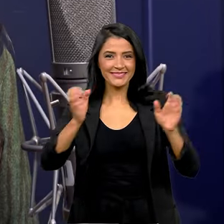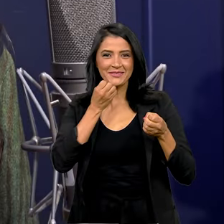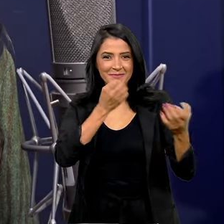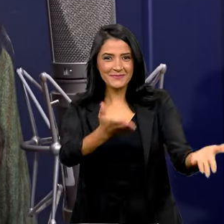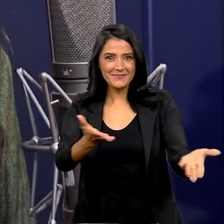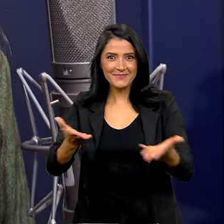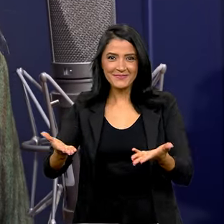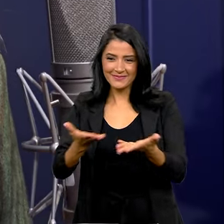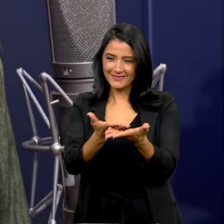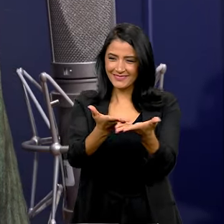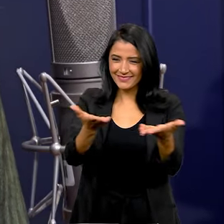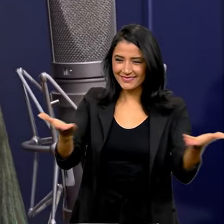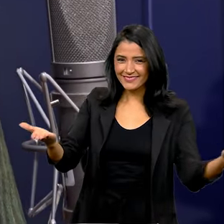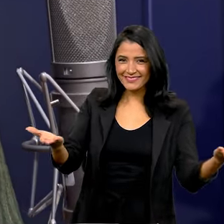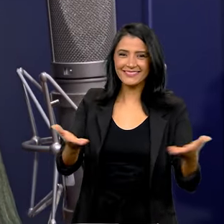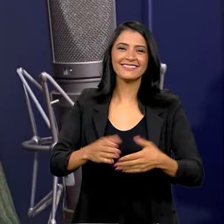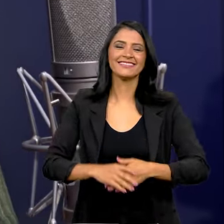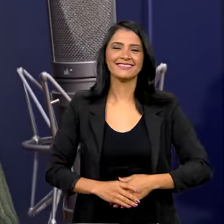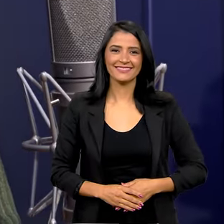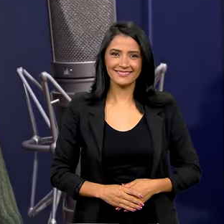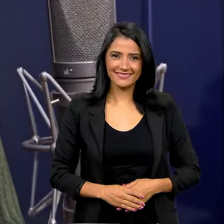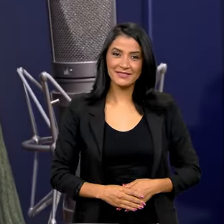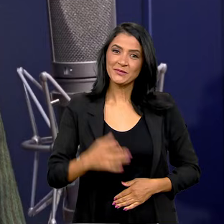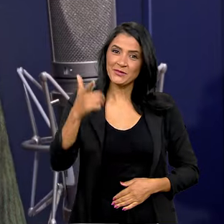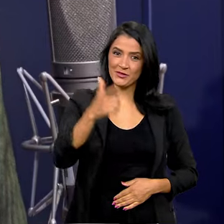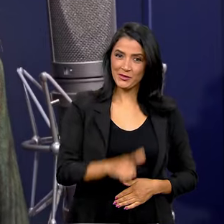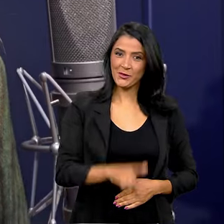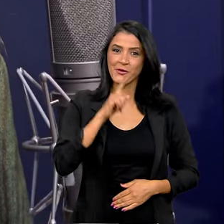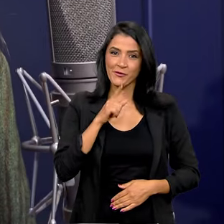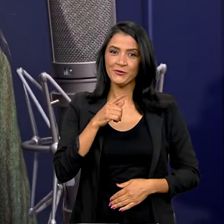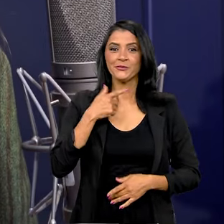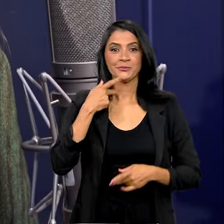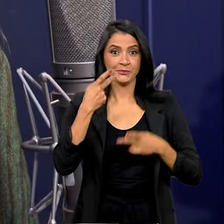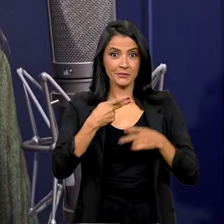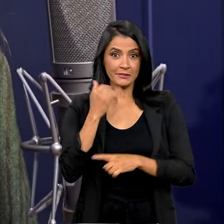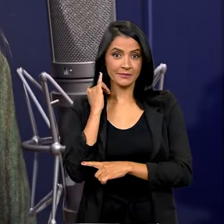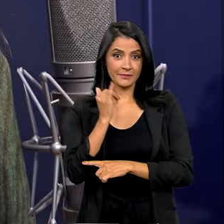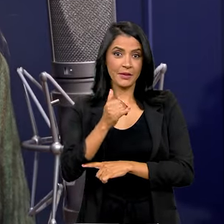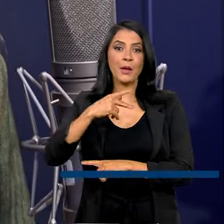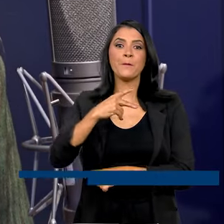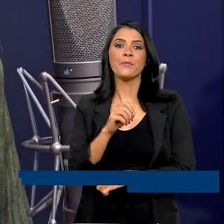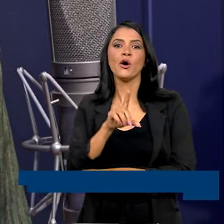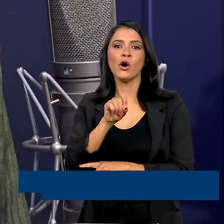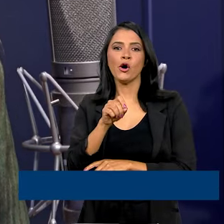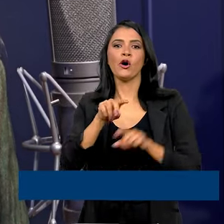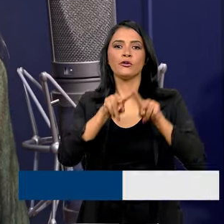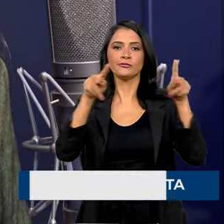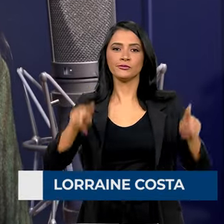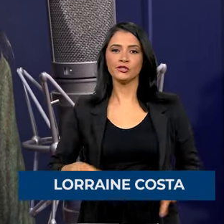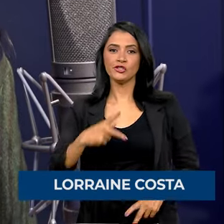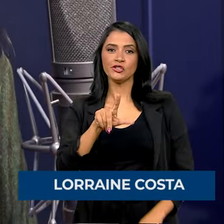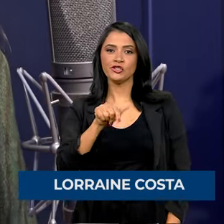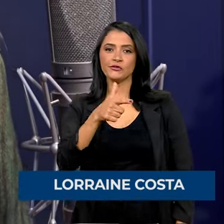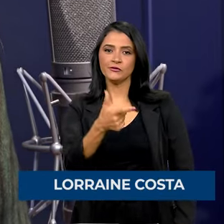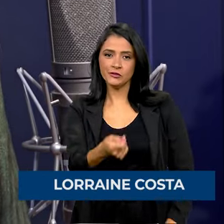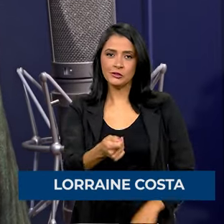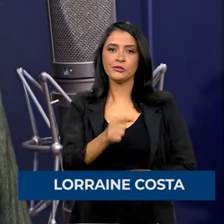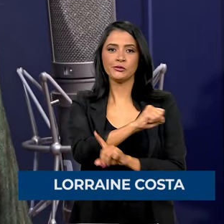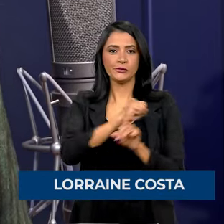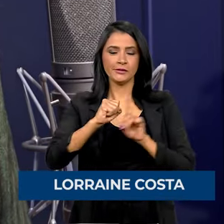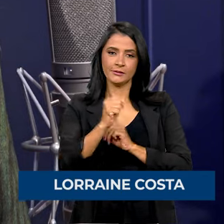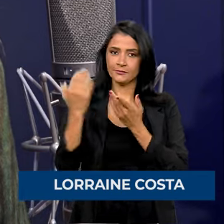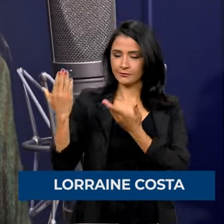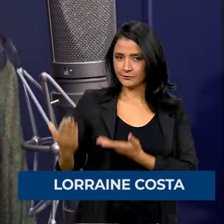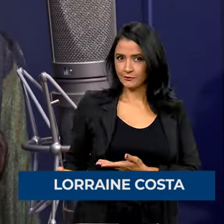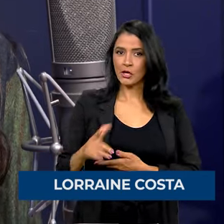Olá sejam todas e todos bem-vindos a mais um episódio do pod G20 social eu sou Giovana